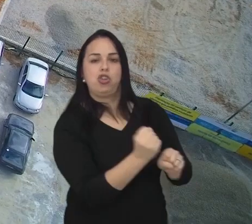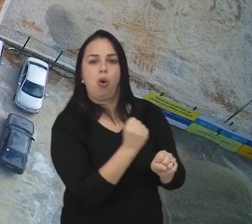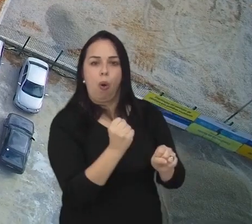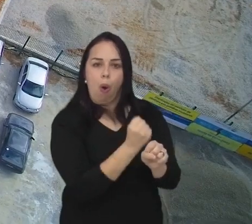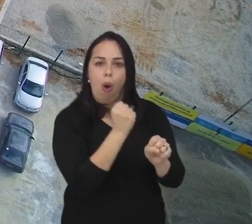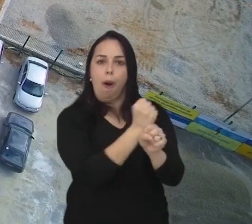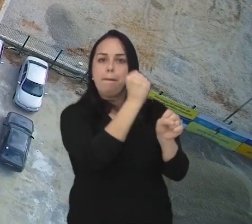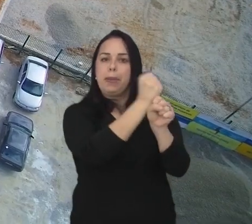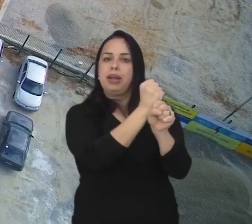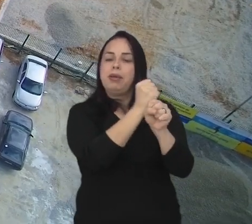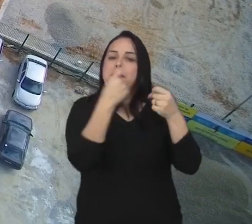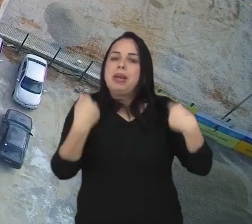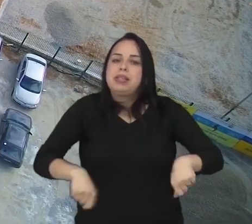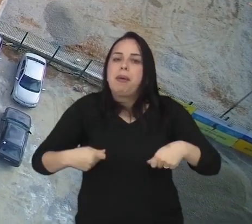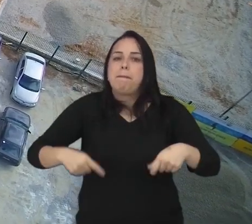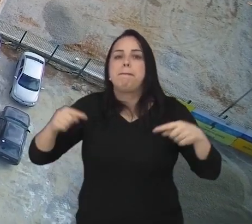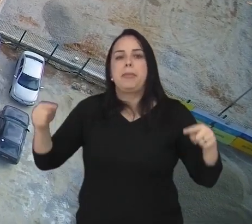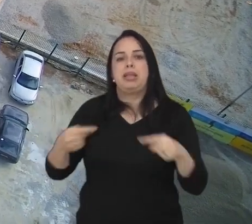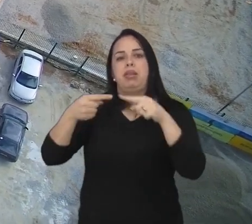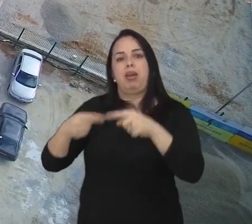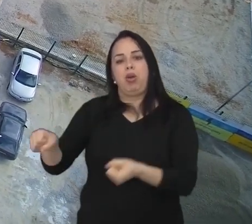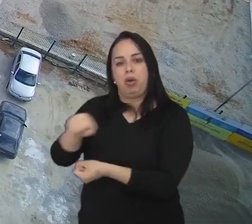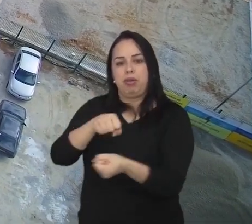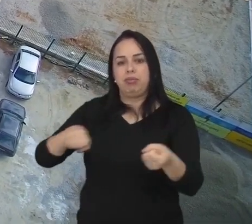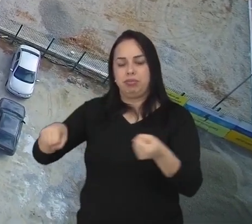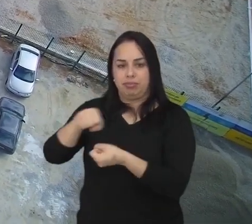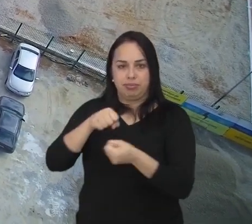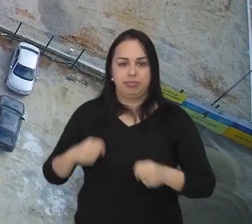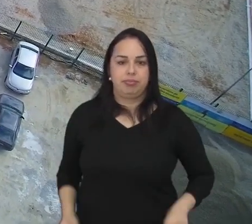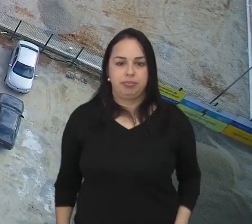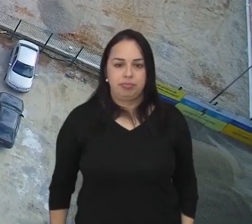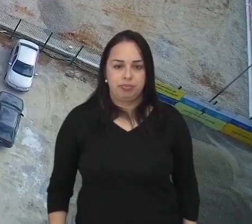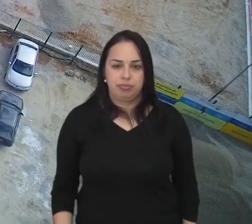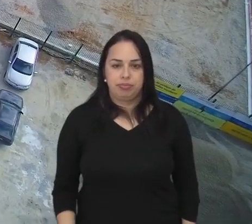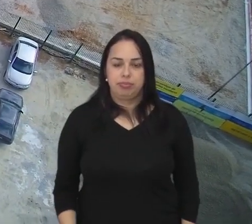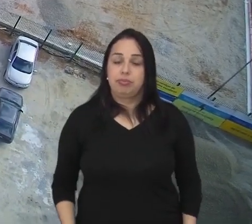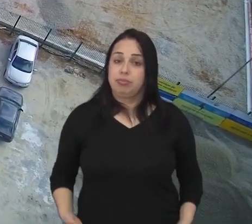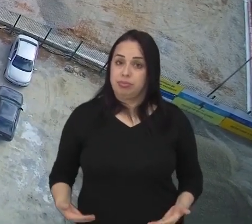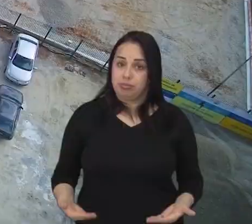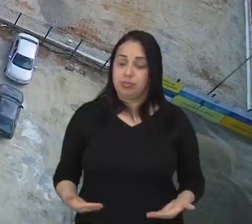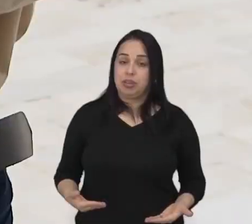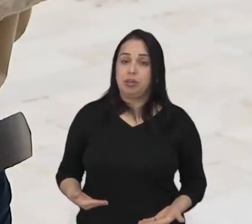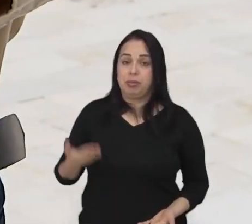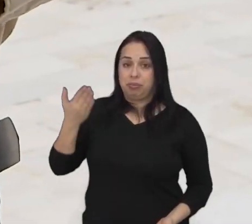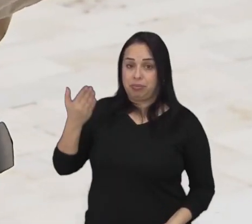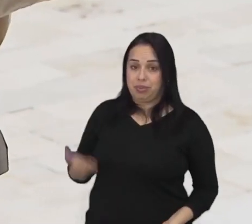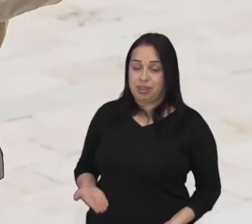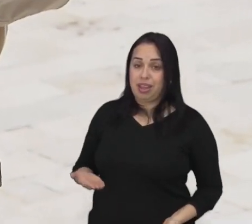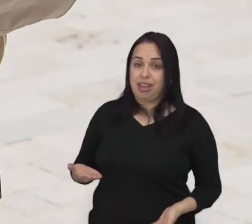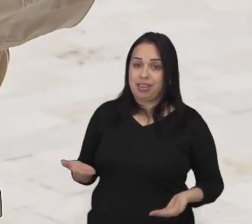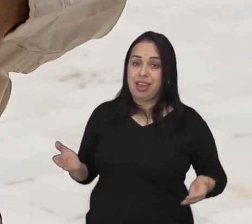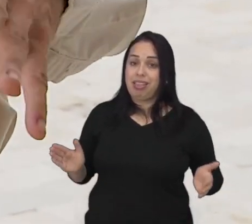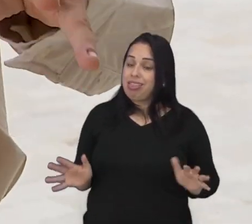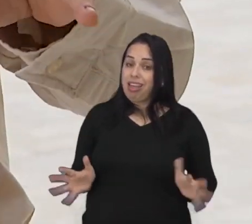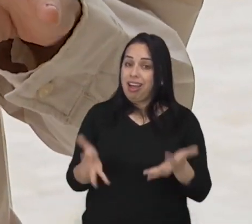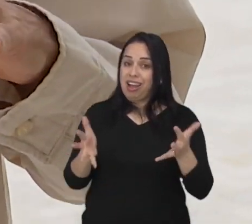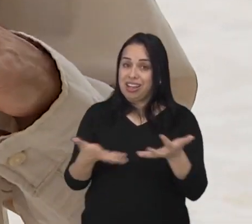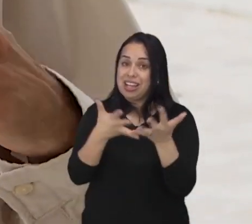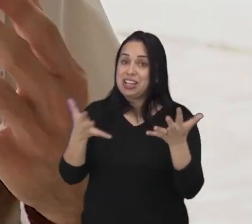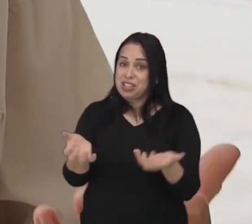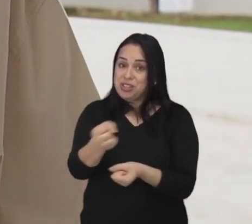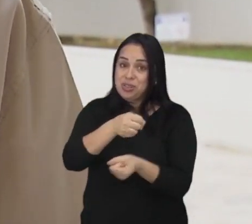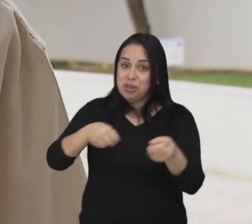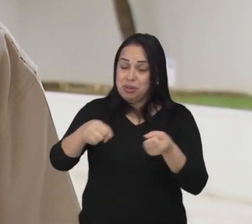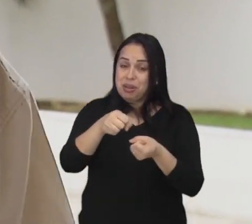obras e serviços de construção civil executados pelo município. Para Fabiano, fomentar a